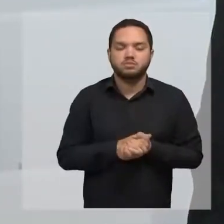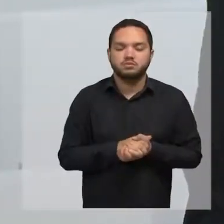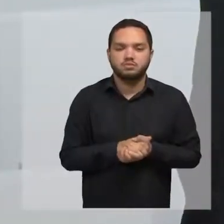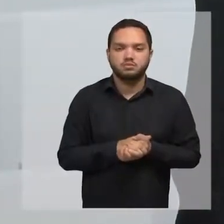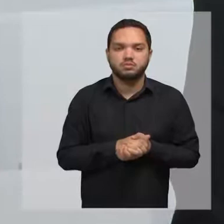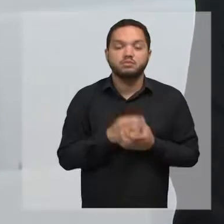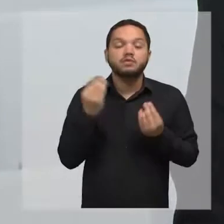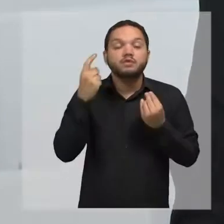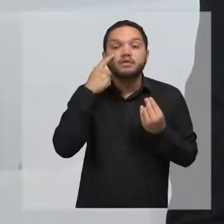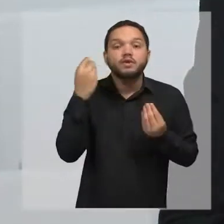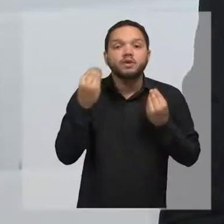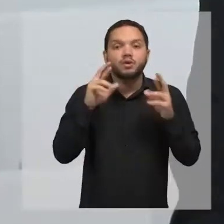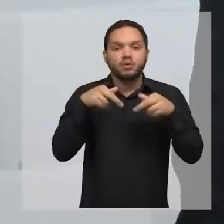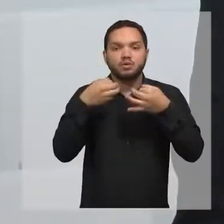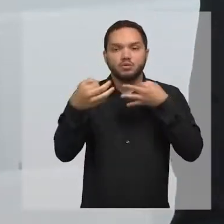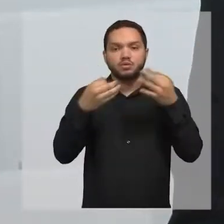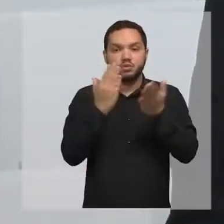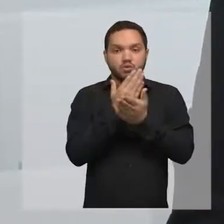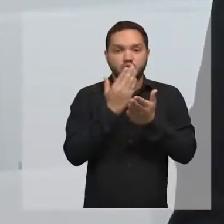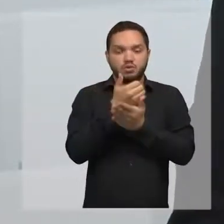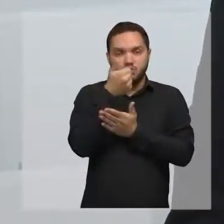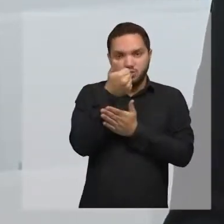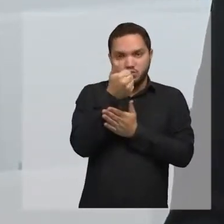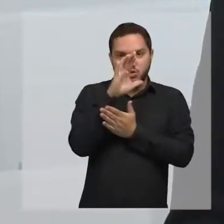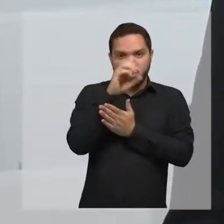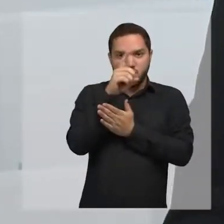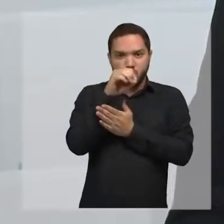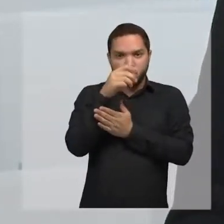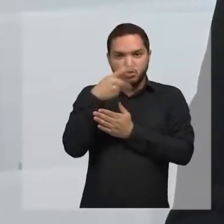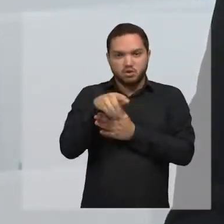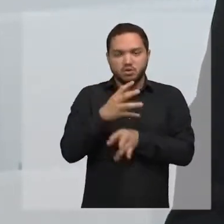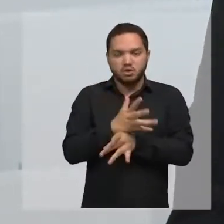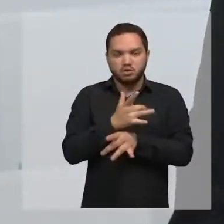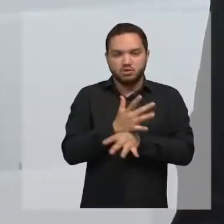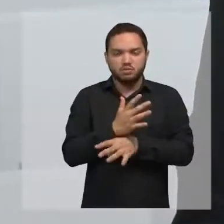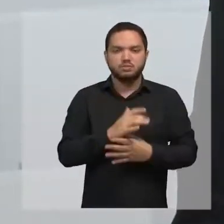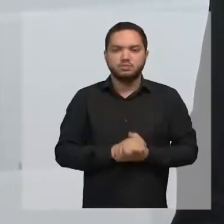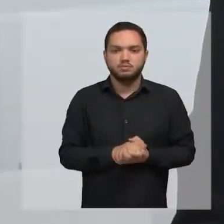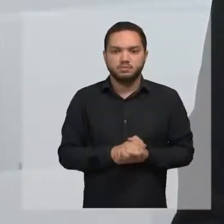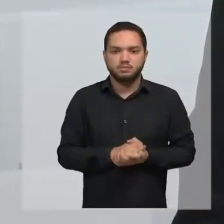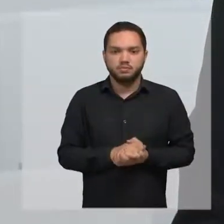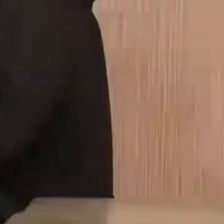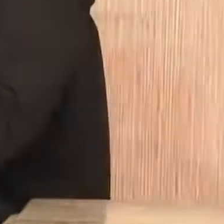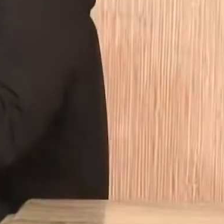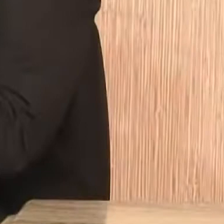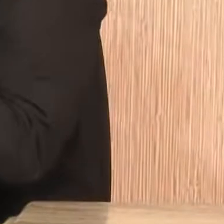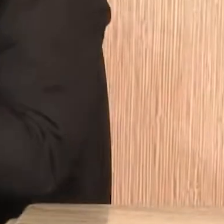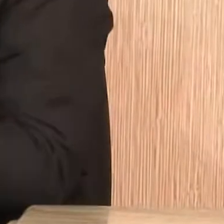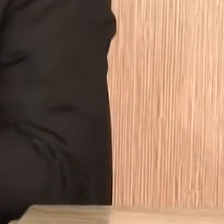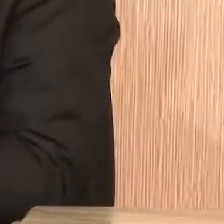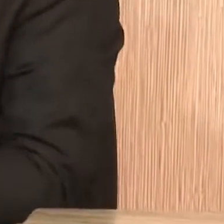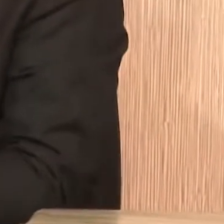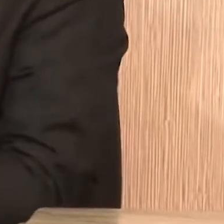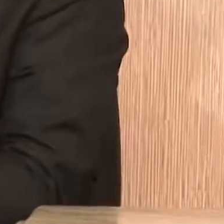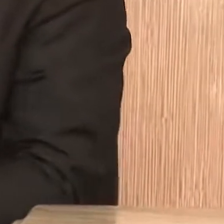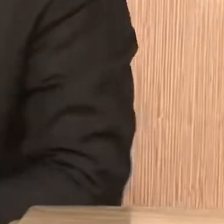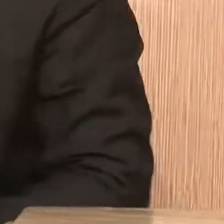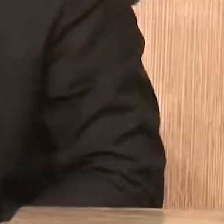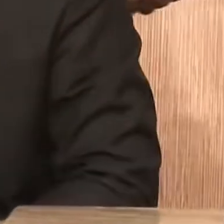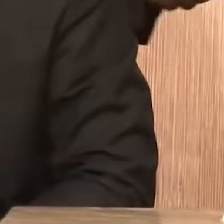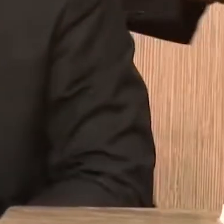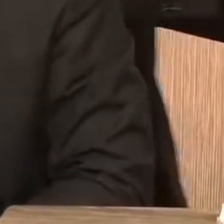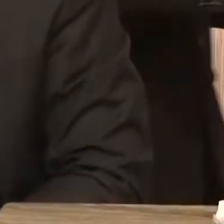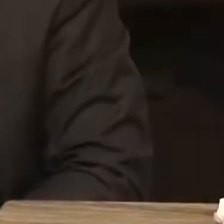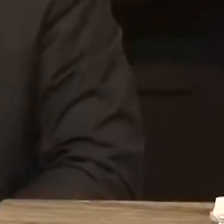tema importante para a cidade. Vamos ver como foi a audiência do livro 1 do Código da Cidade. A audiência pública foi